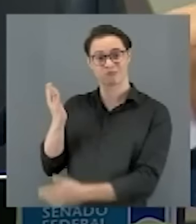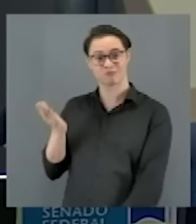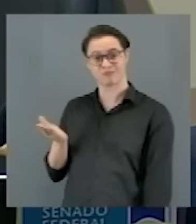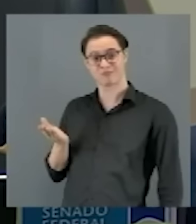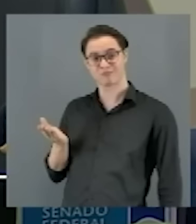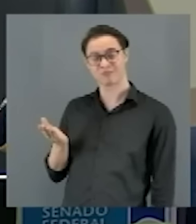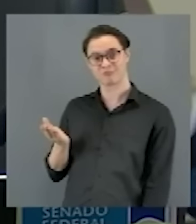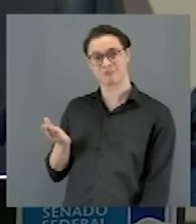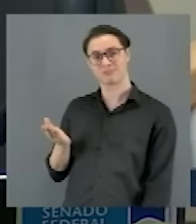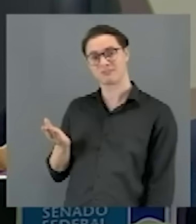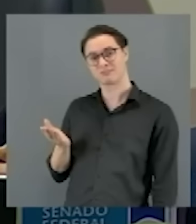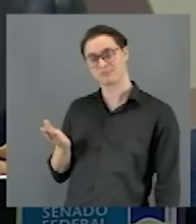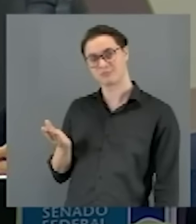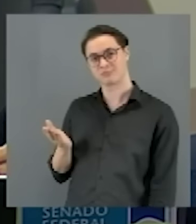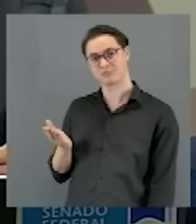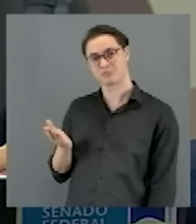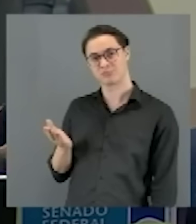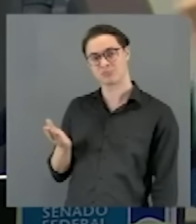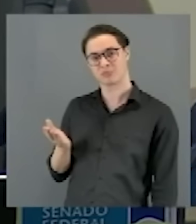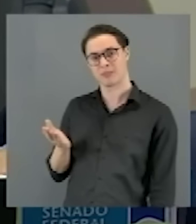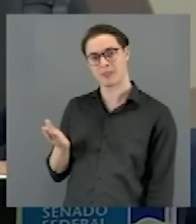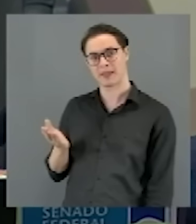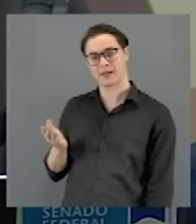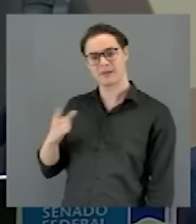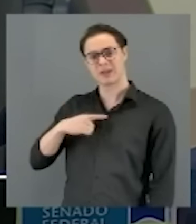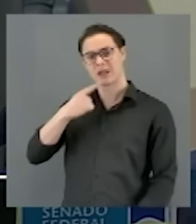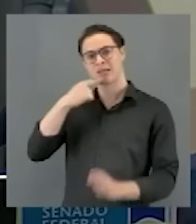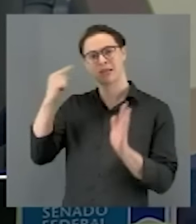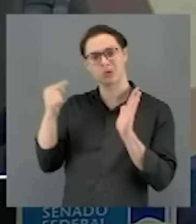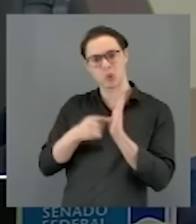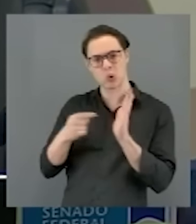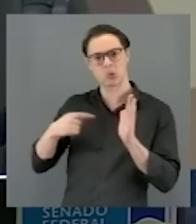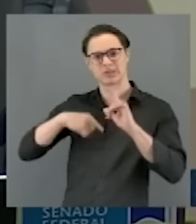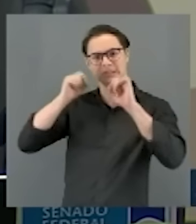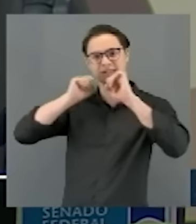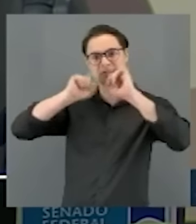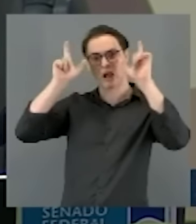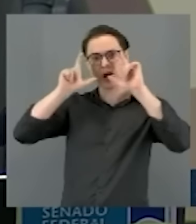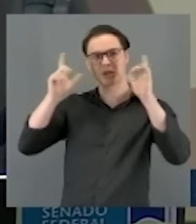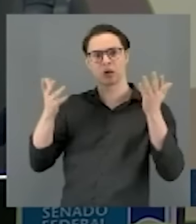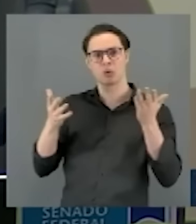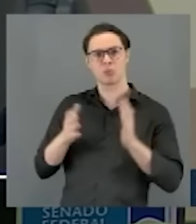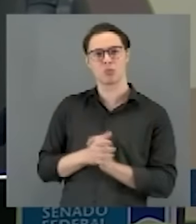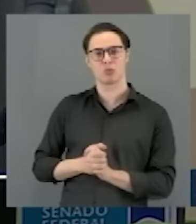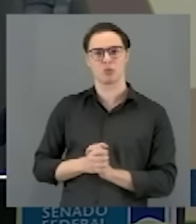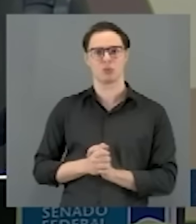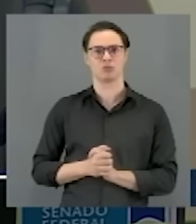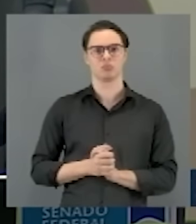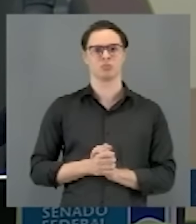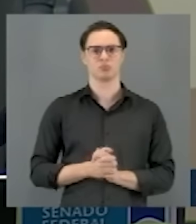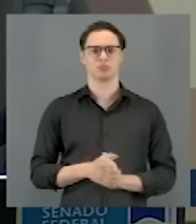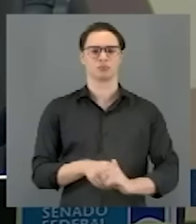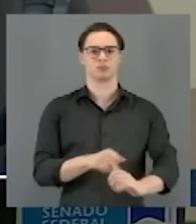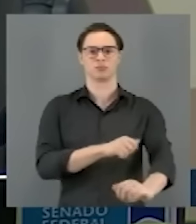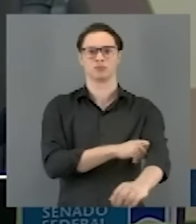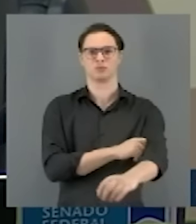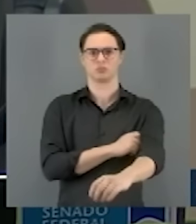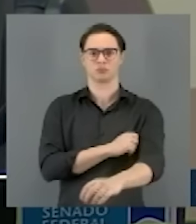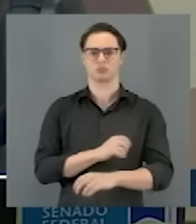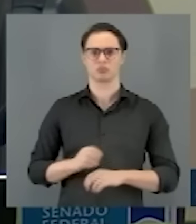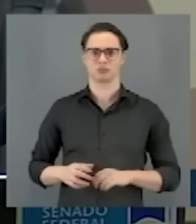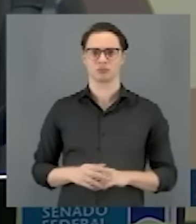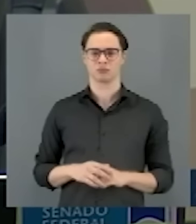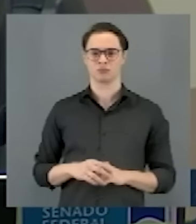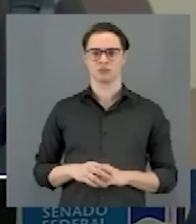A par das denúncias, dos escândalos que foram